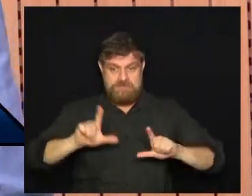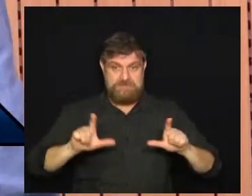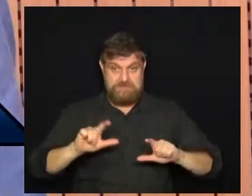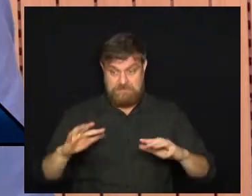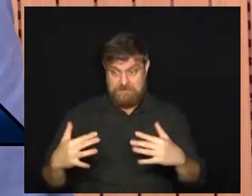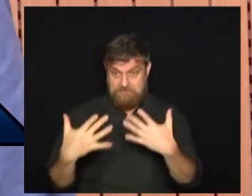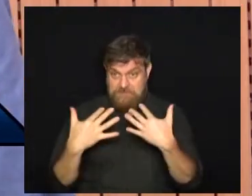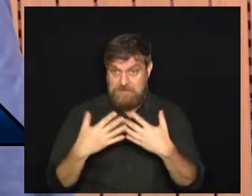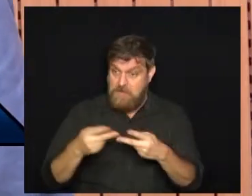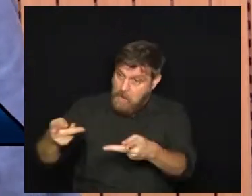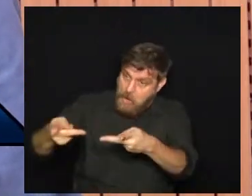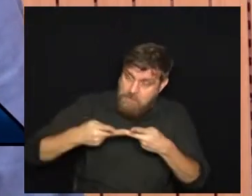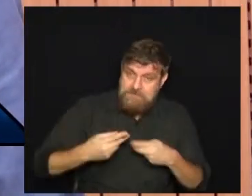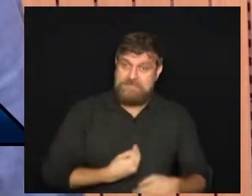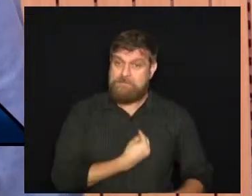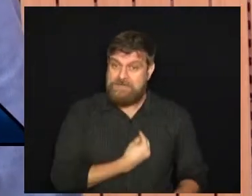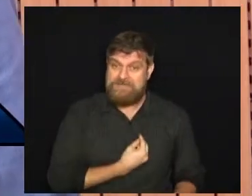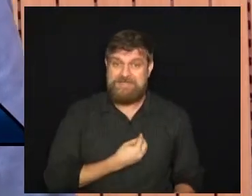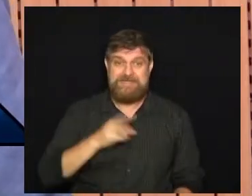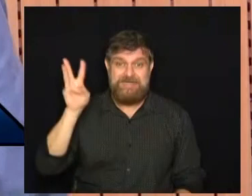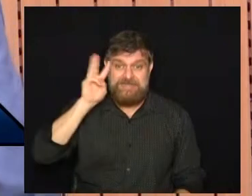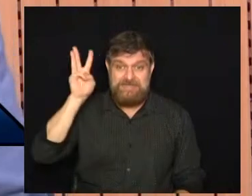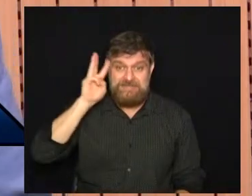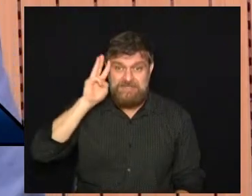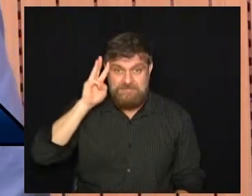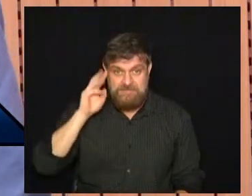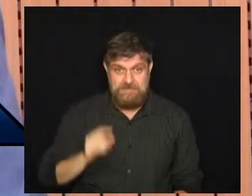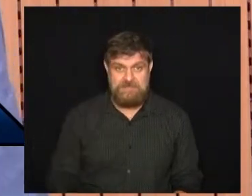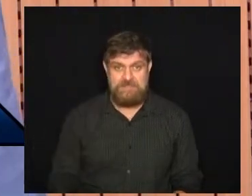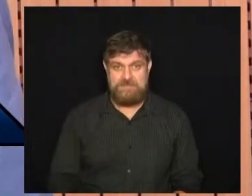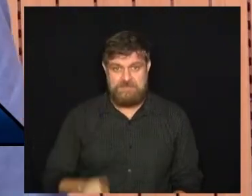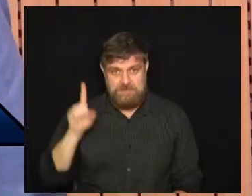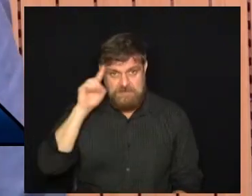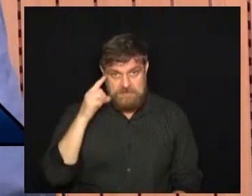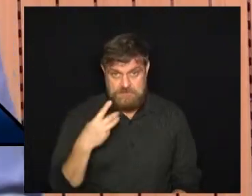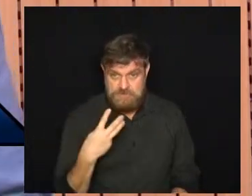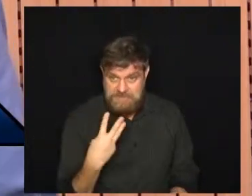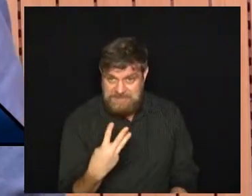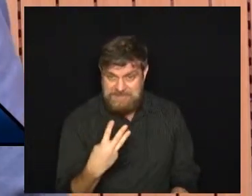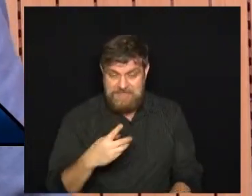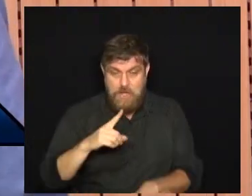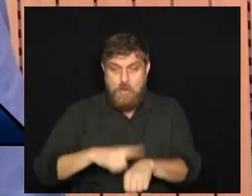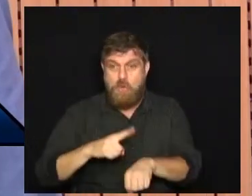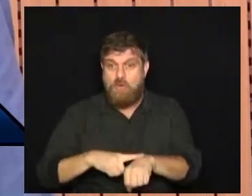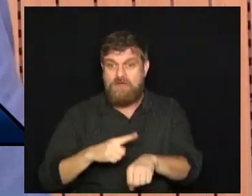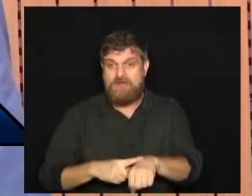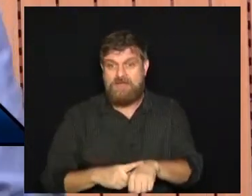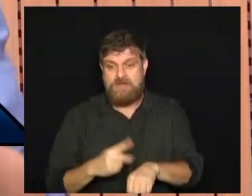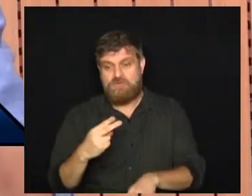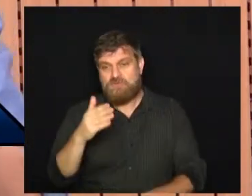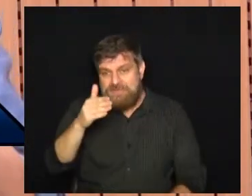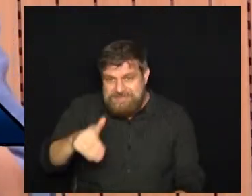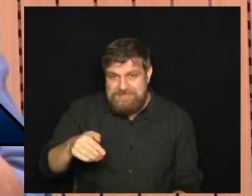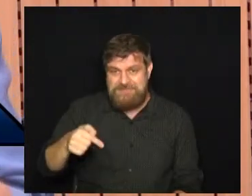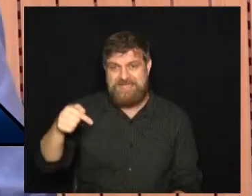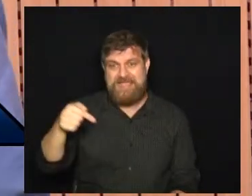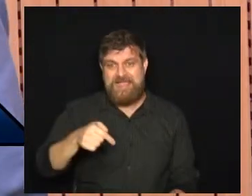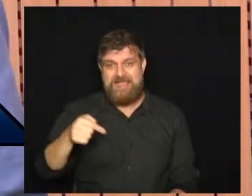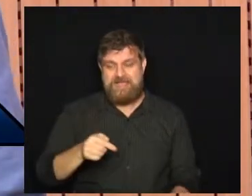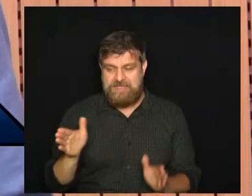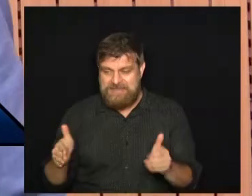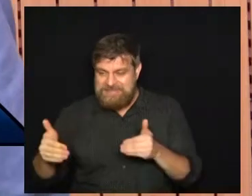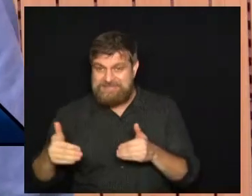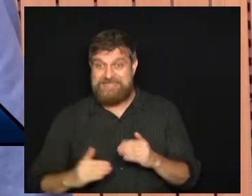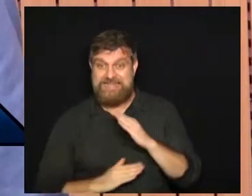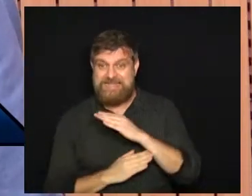aí, venham e compareçam, hein? Terça-feira agora, dia 3/3, a partir das 14h30, aqui no Plenarinho.